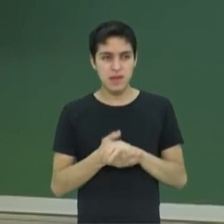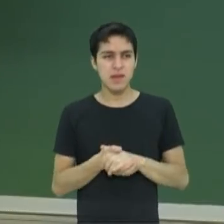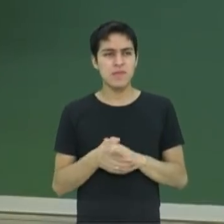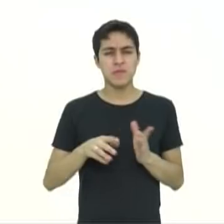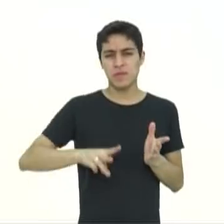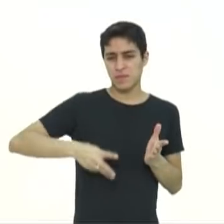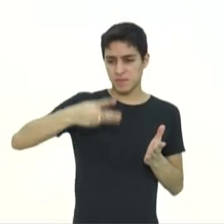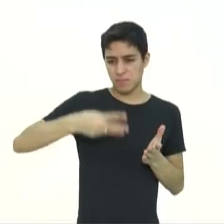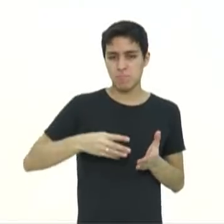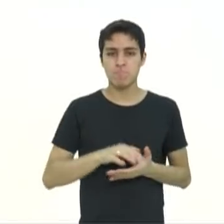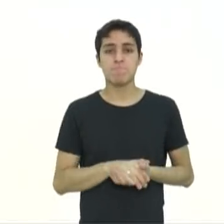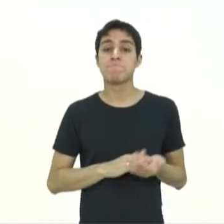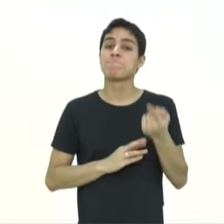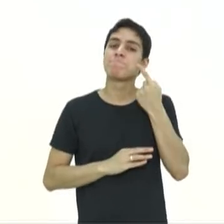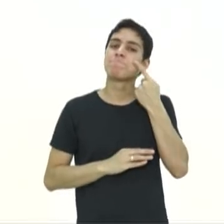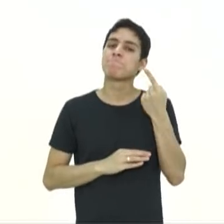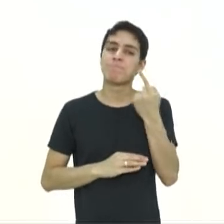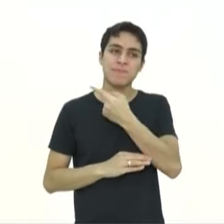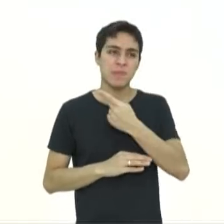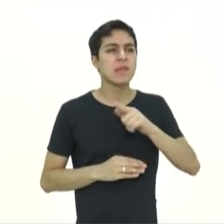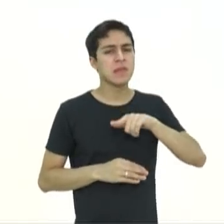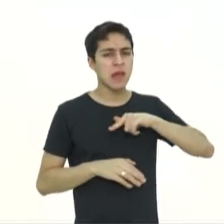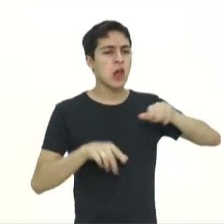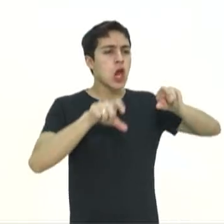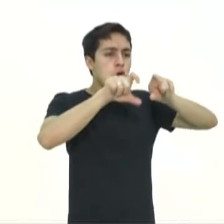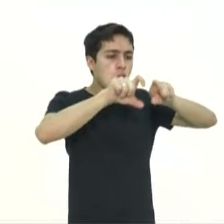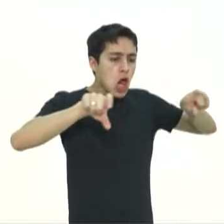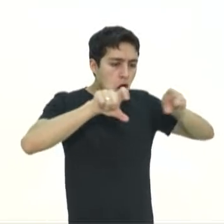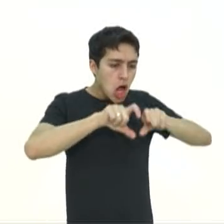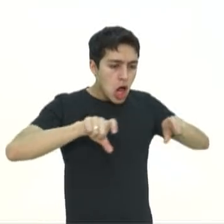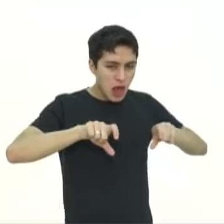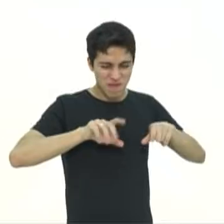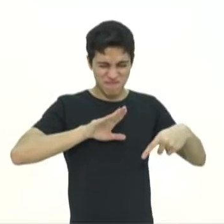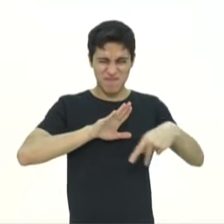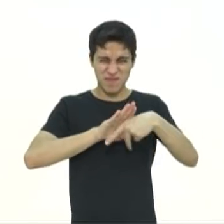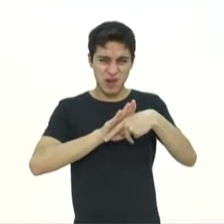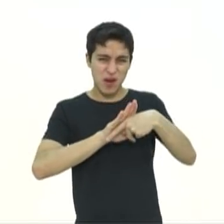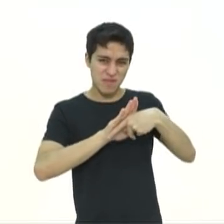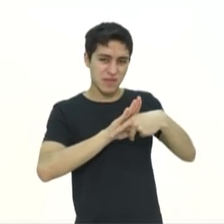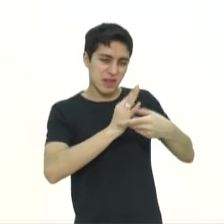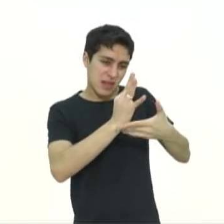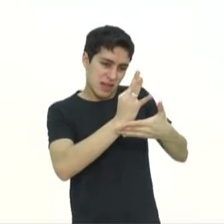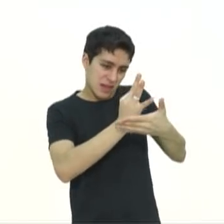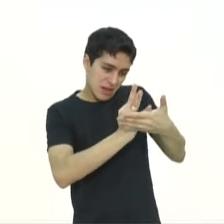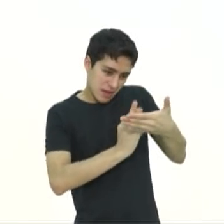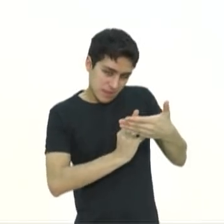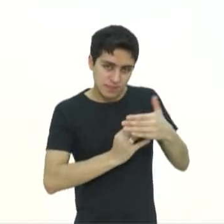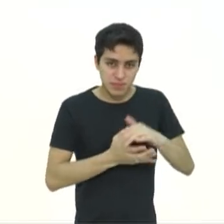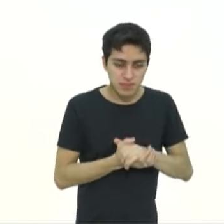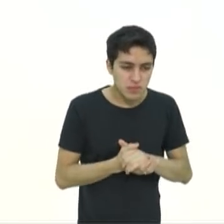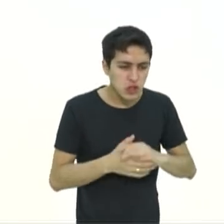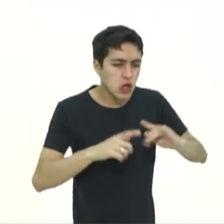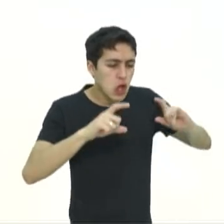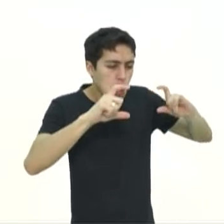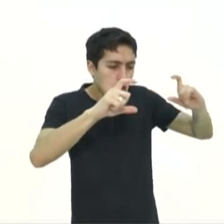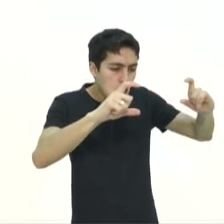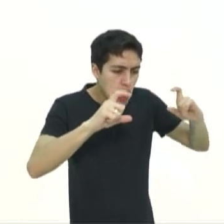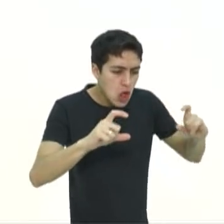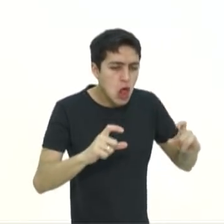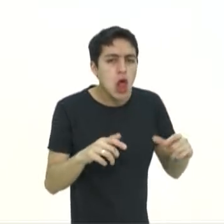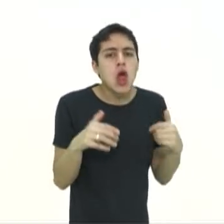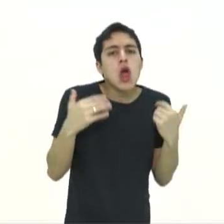3. Temos aqui alguns trechos também do texto e com base nesses trechos, qual era o objetivo da